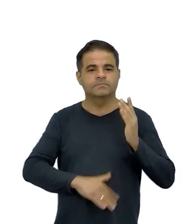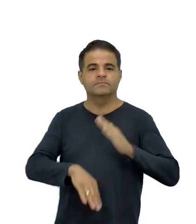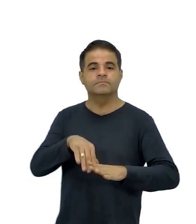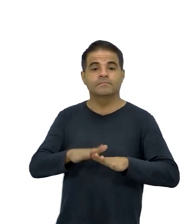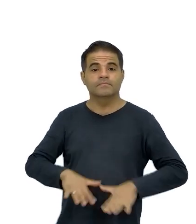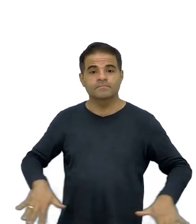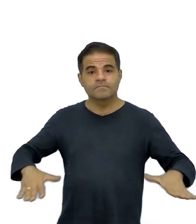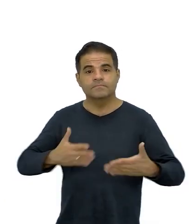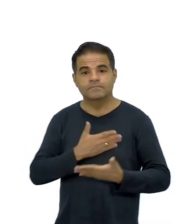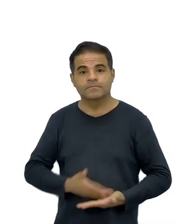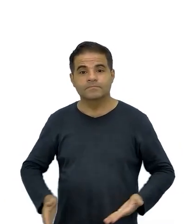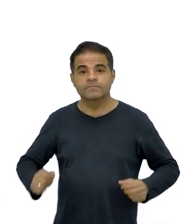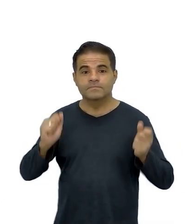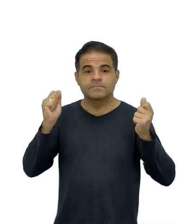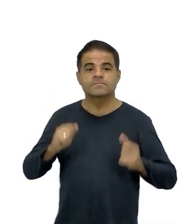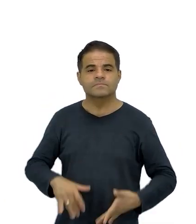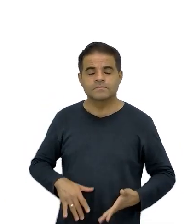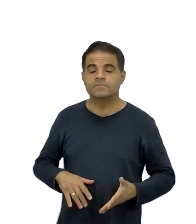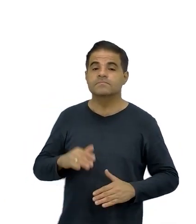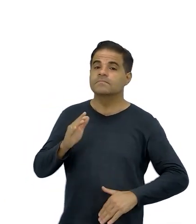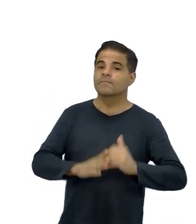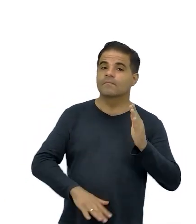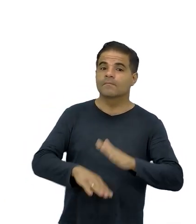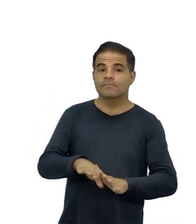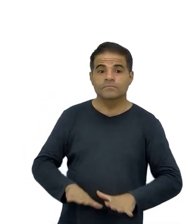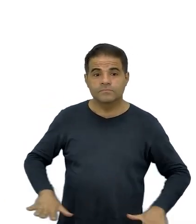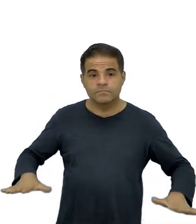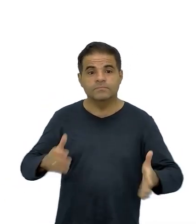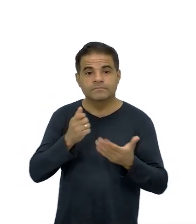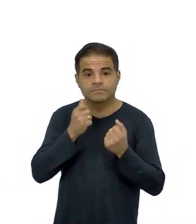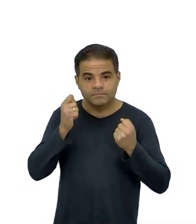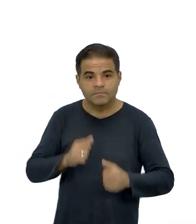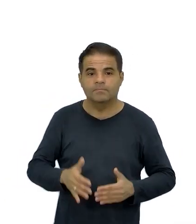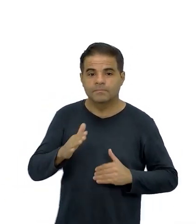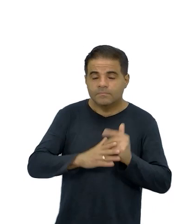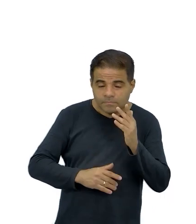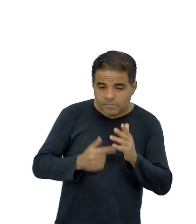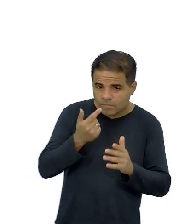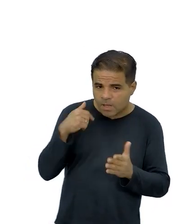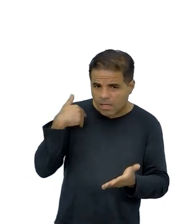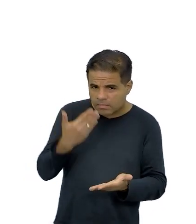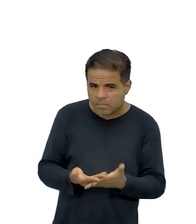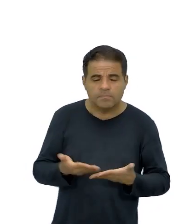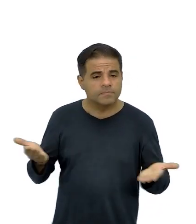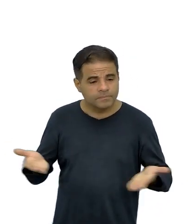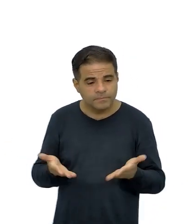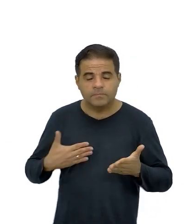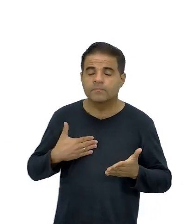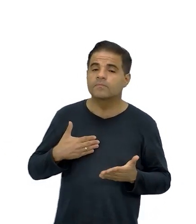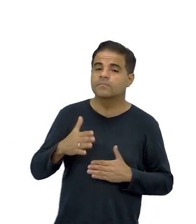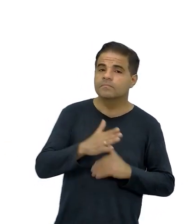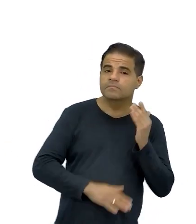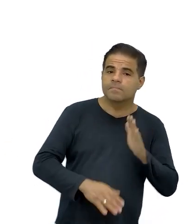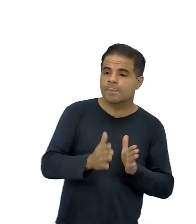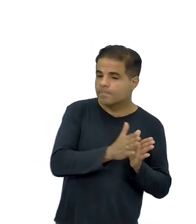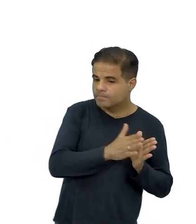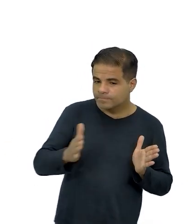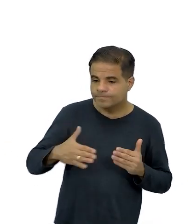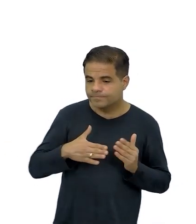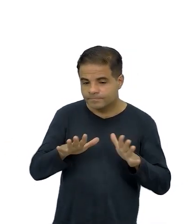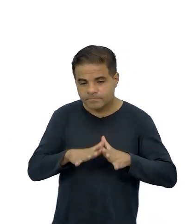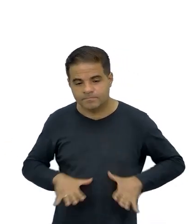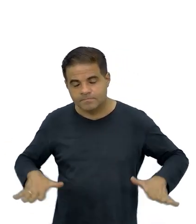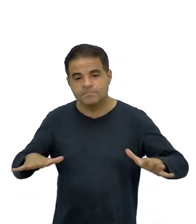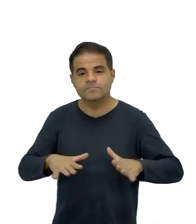Pamonha. Em seguida, você poderá exercitar tudo que aprendeu até agora para pontuar da melhor